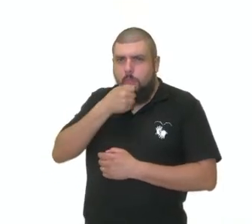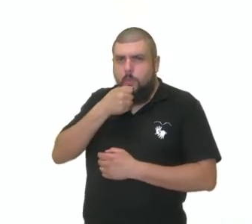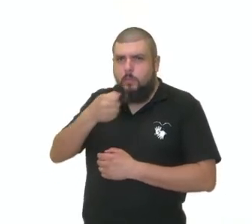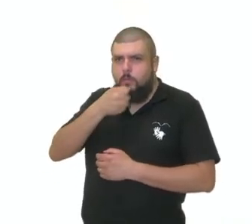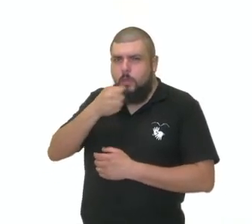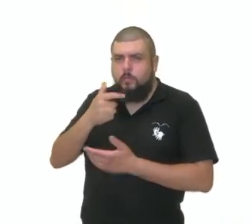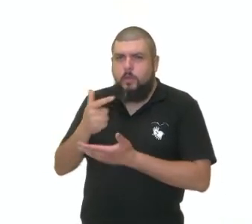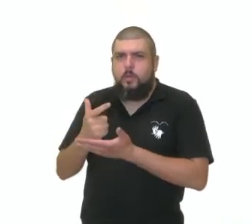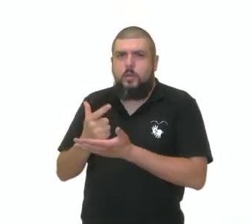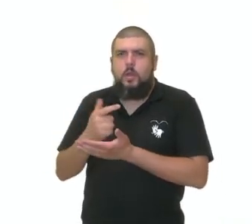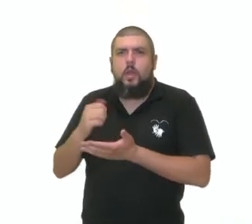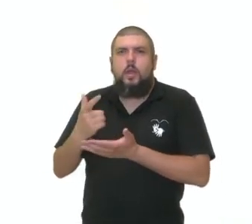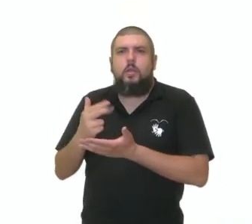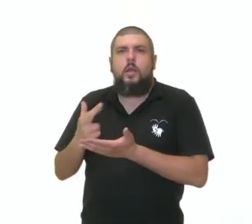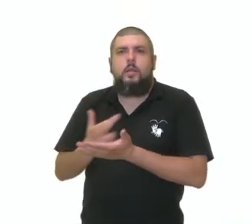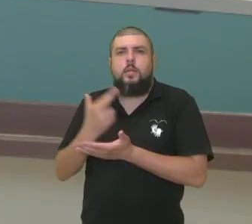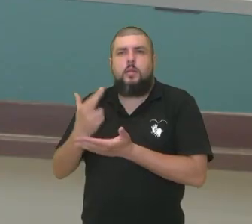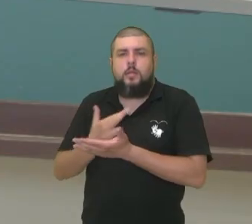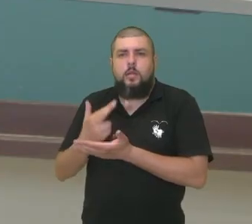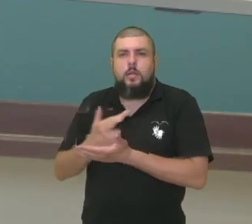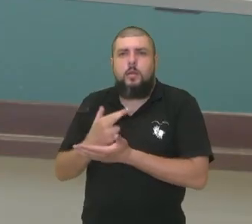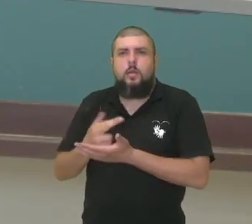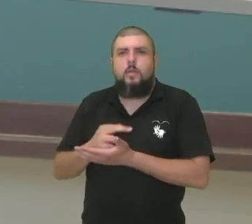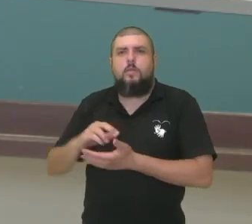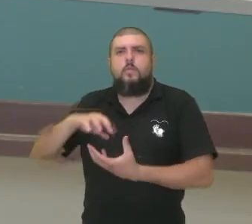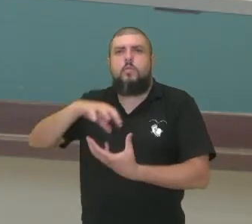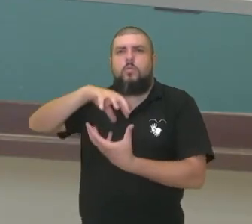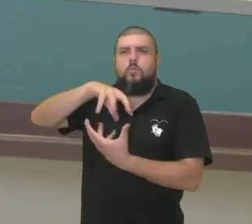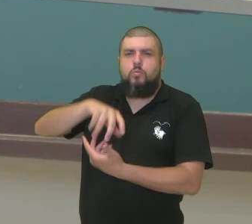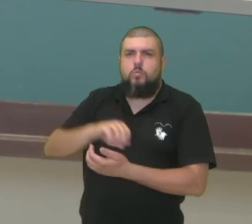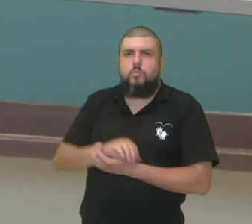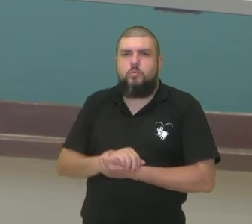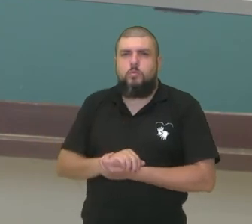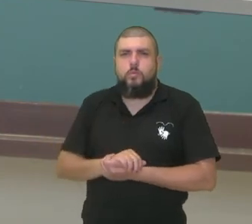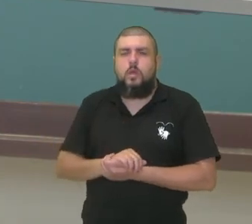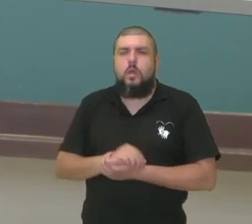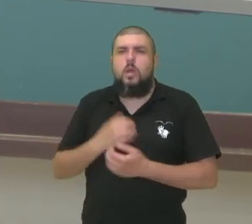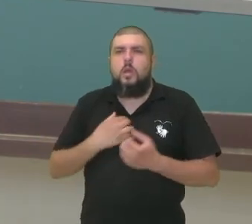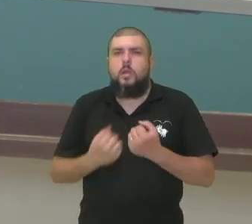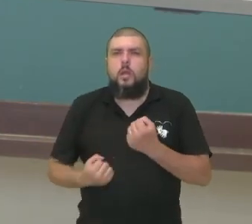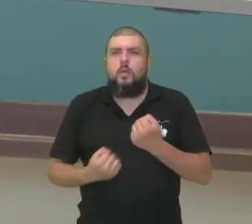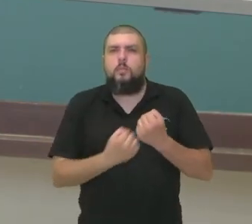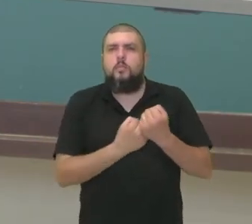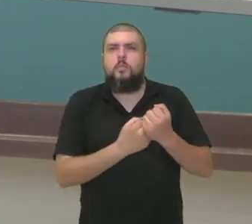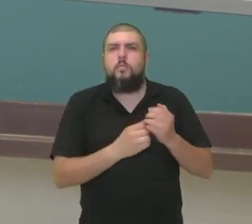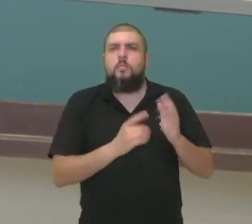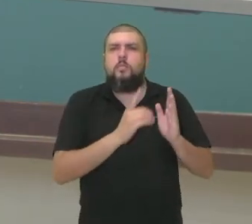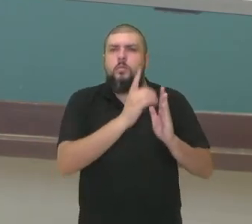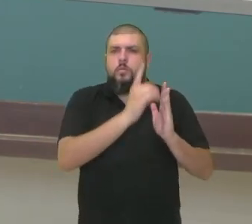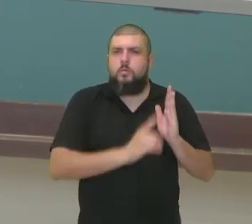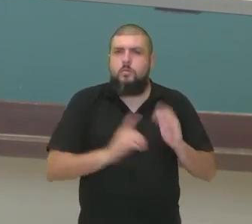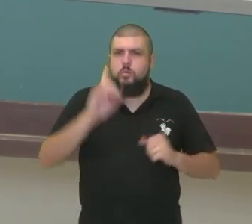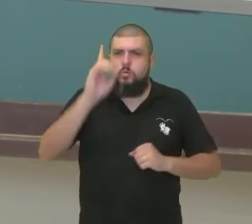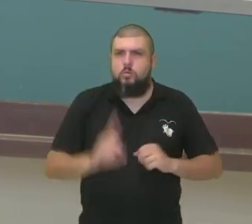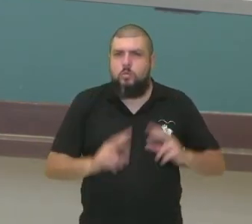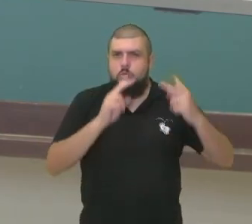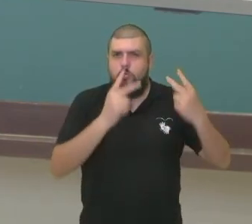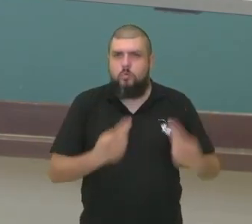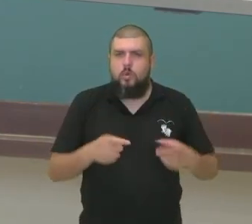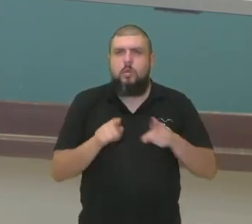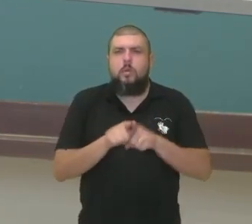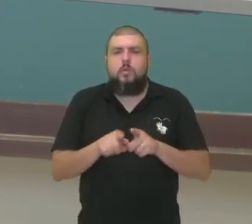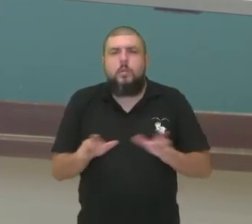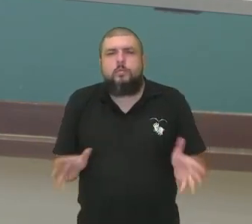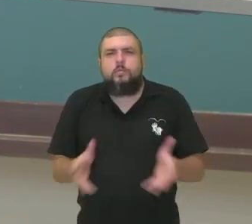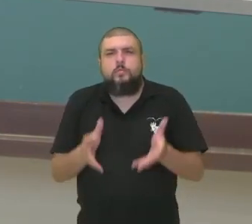em Hamburgo. Então, numa entrevista, ele não só defendeu os direitos humanos, como disse que o objetivo dele é promover valores